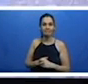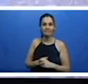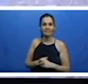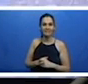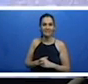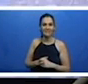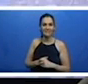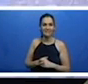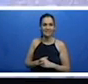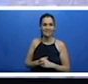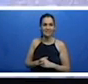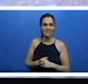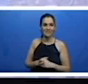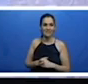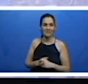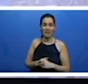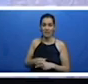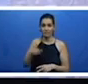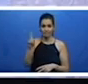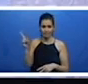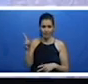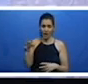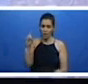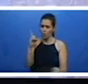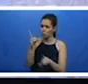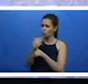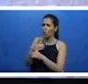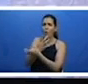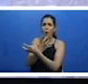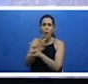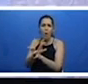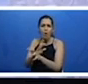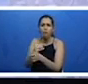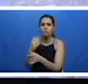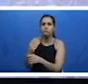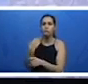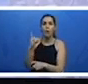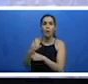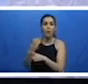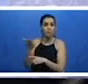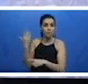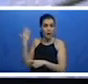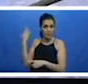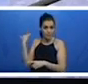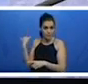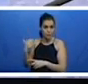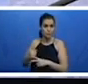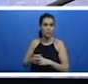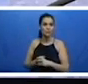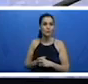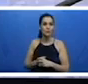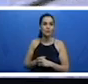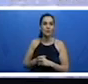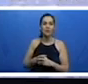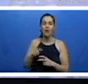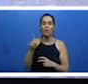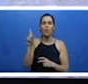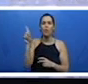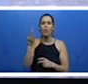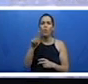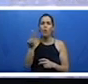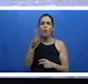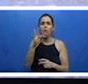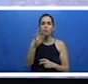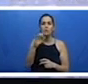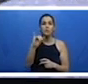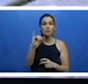Bom, um dos fósseis mais antigos de um animal que possivelmente deu origem aos anfíbios atuais, o Tiktaalik. Esse